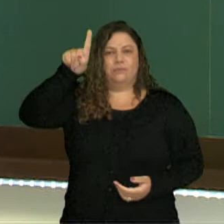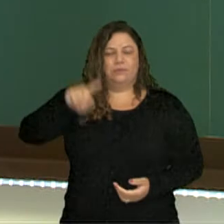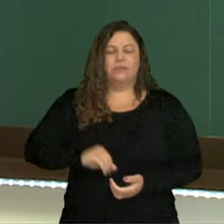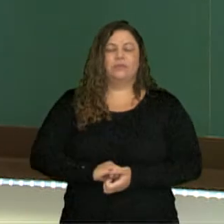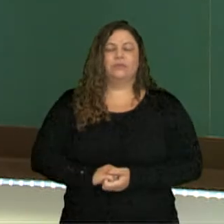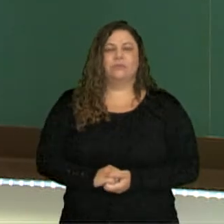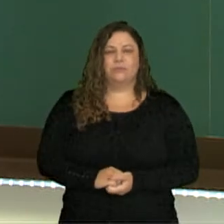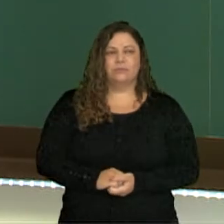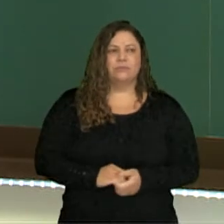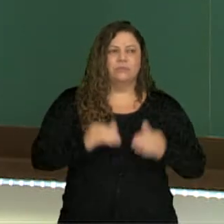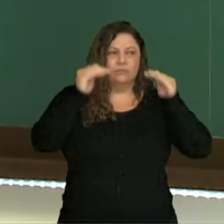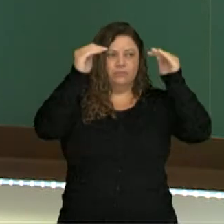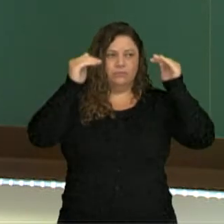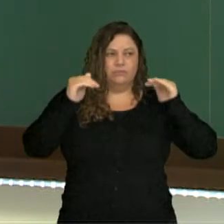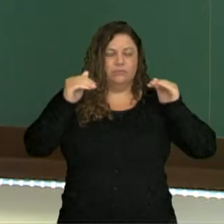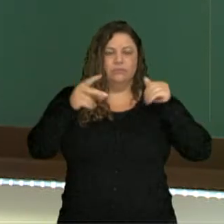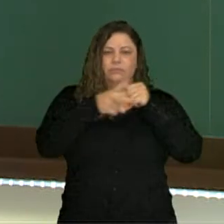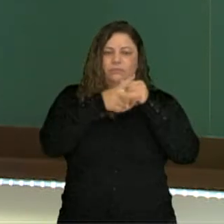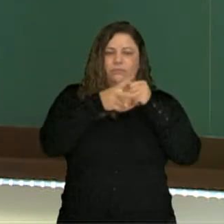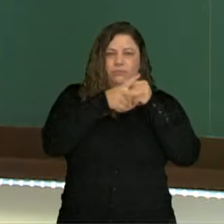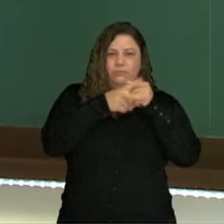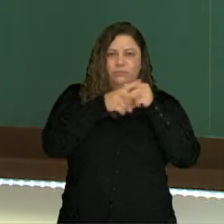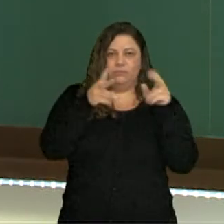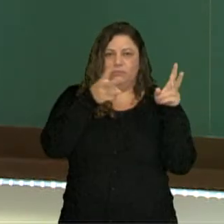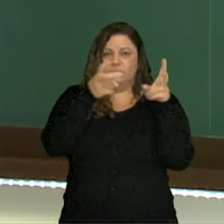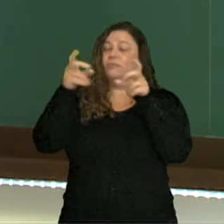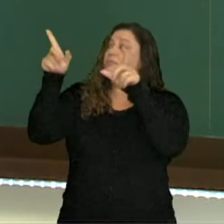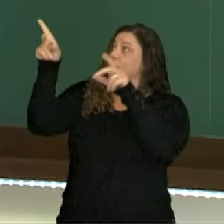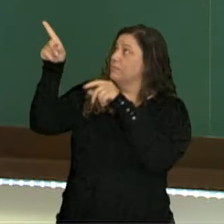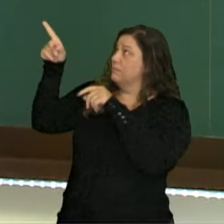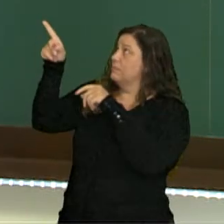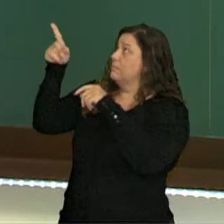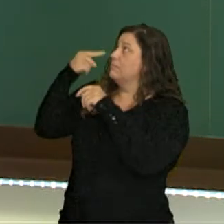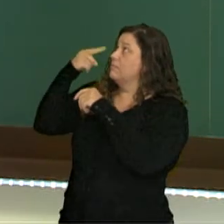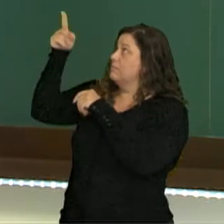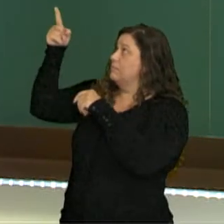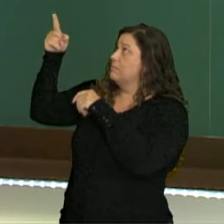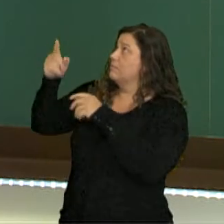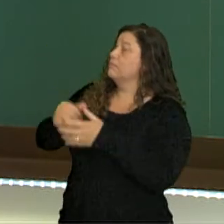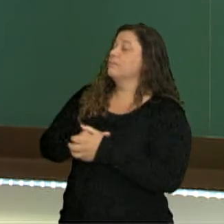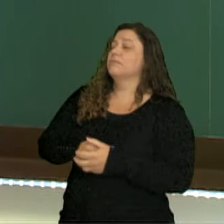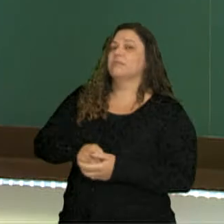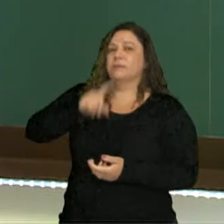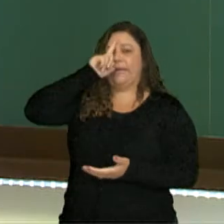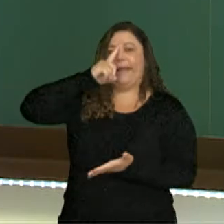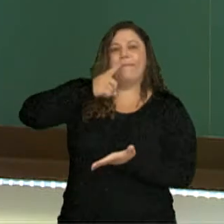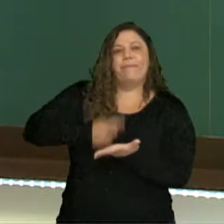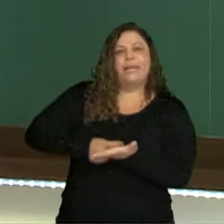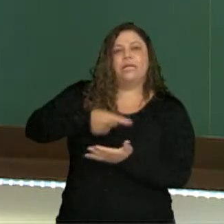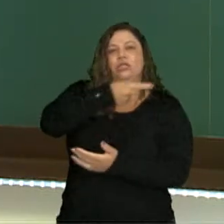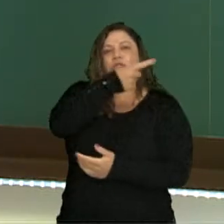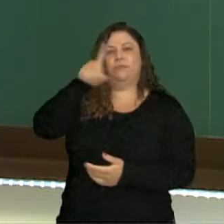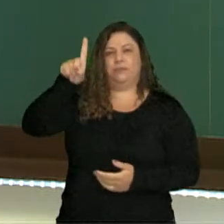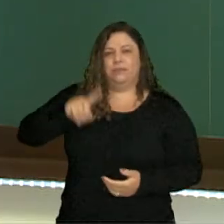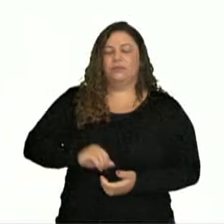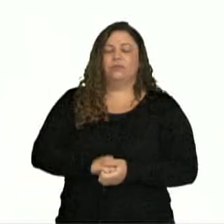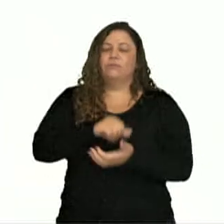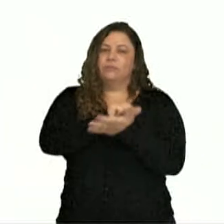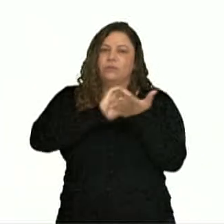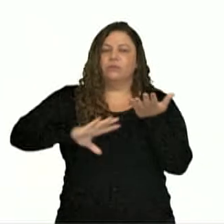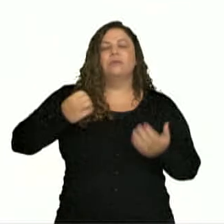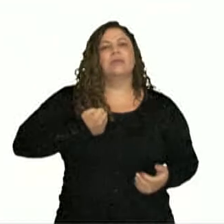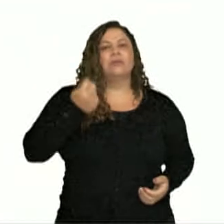no subjuntivo, né? No llores está no imperativo negativo. Atividade